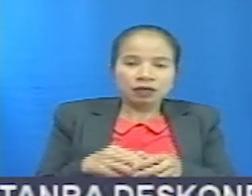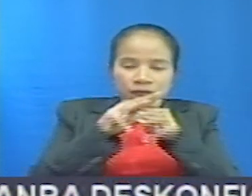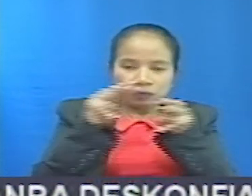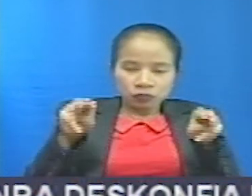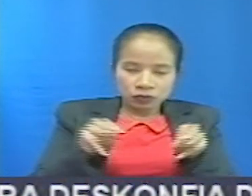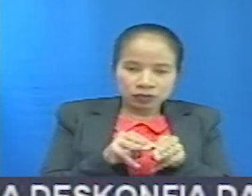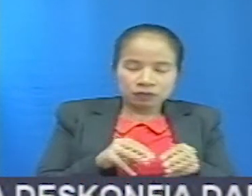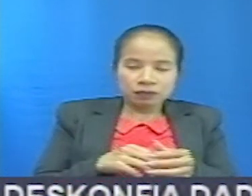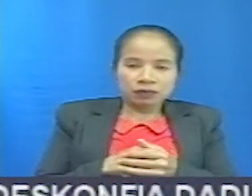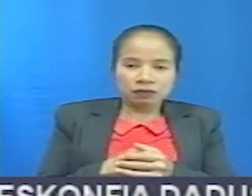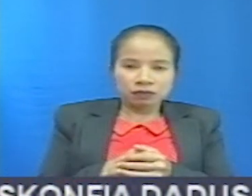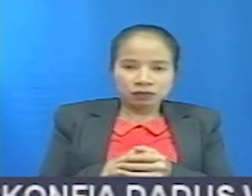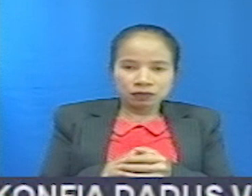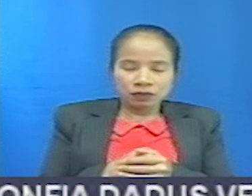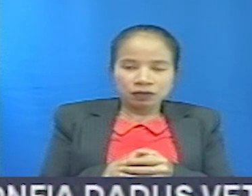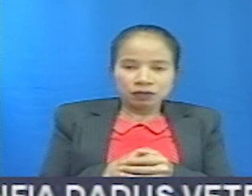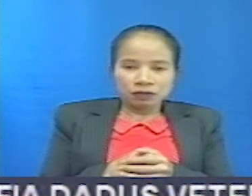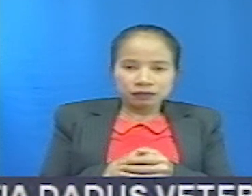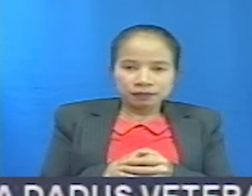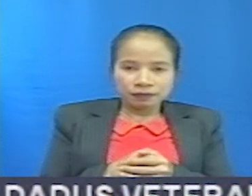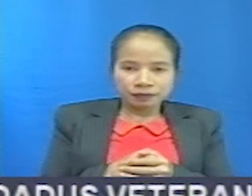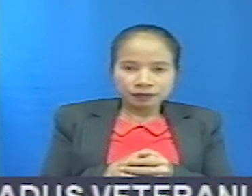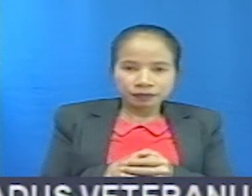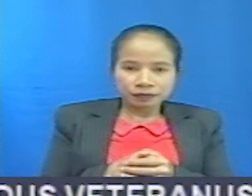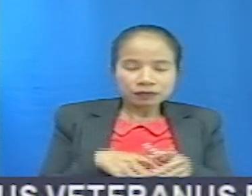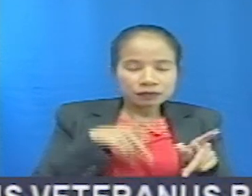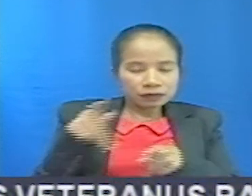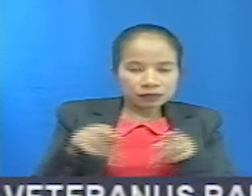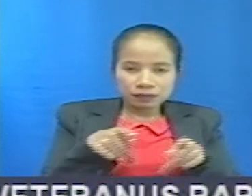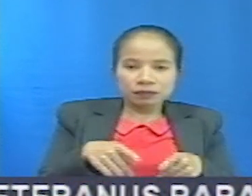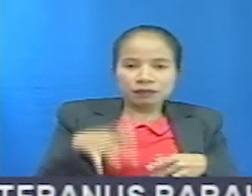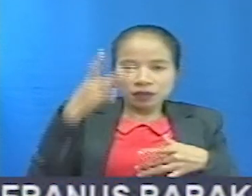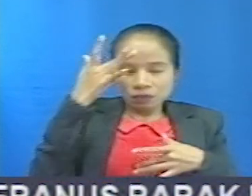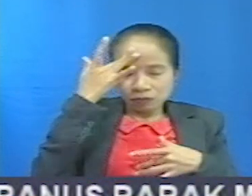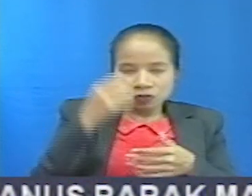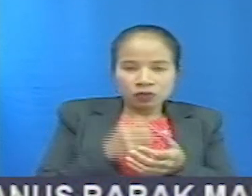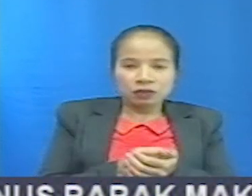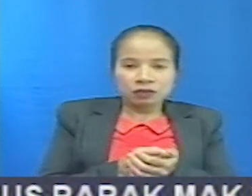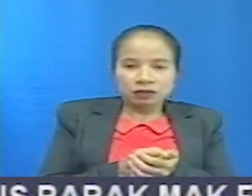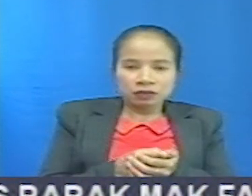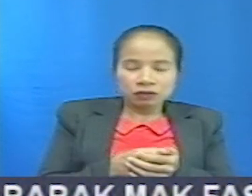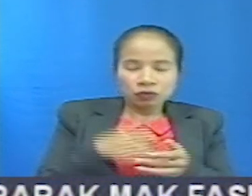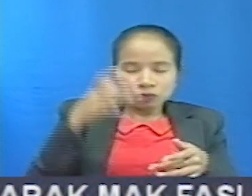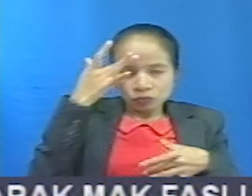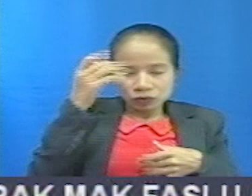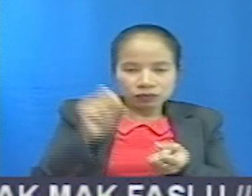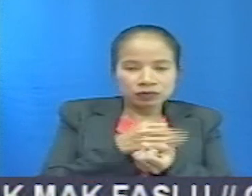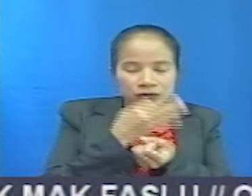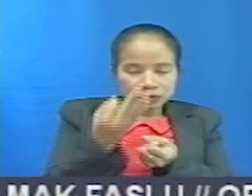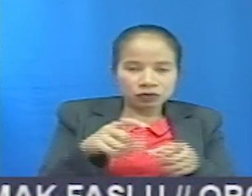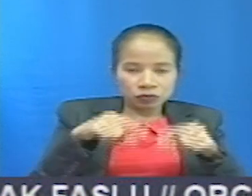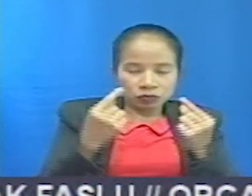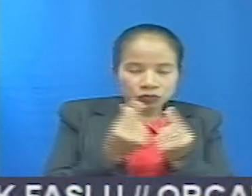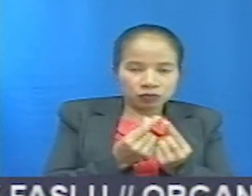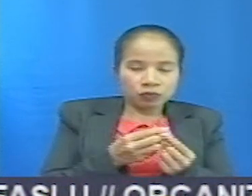antau paciente de pasajero se referen mas hetam positif ba COVID-19 nian antau equipa